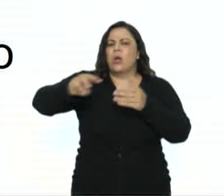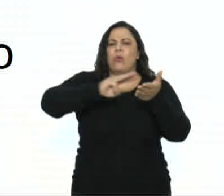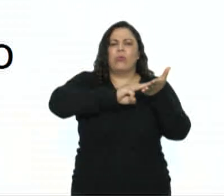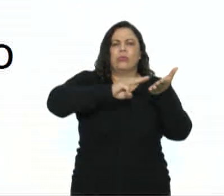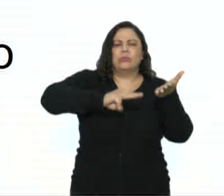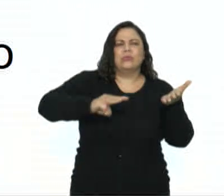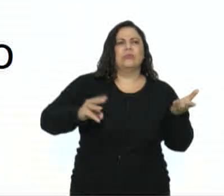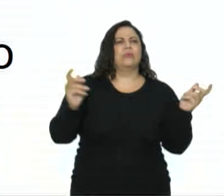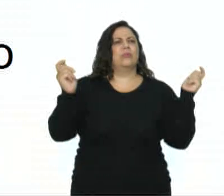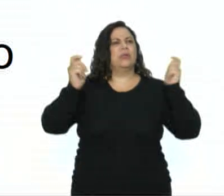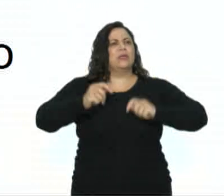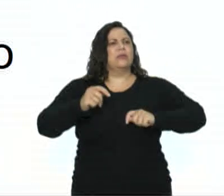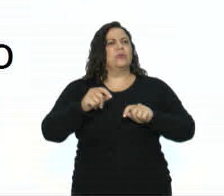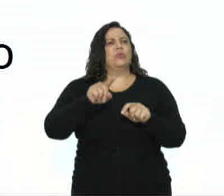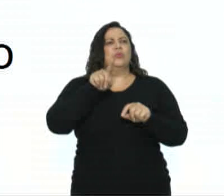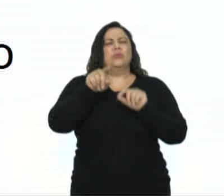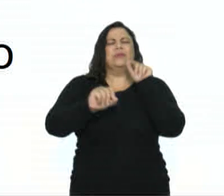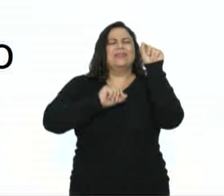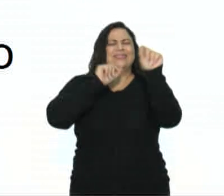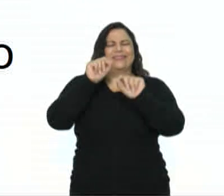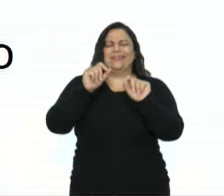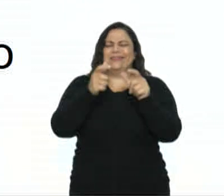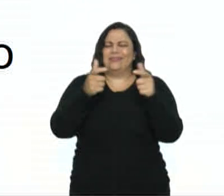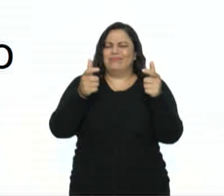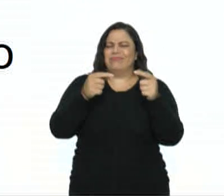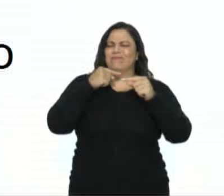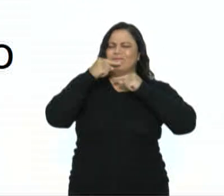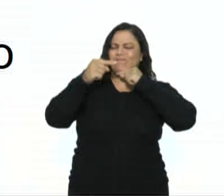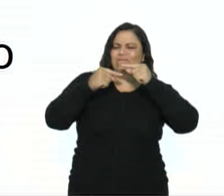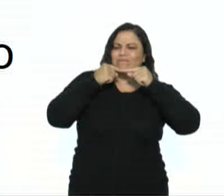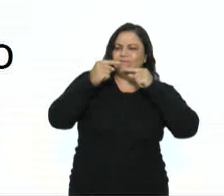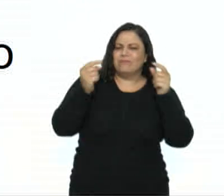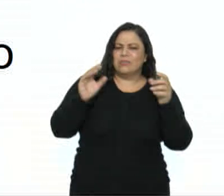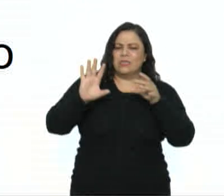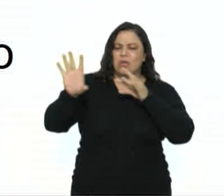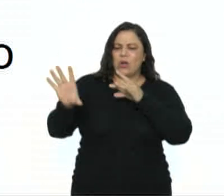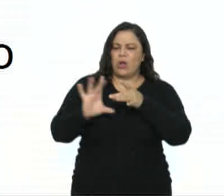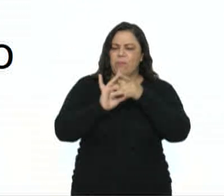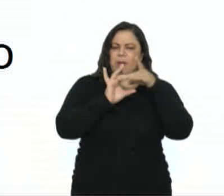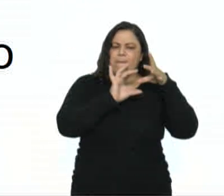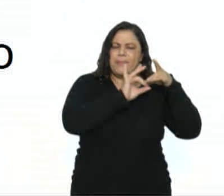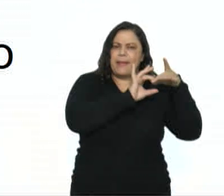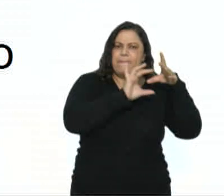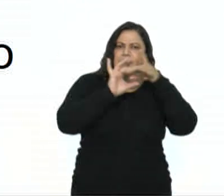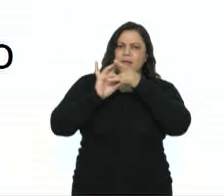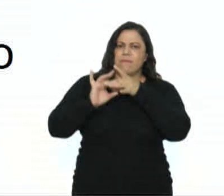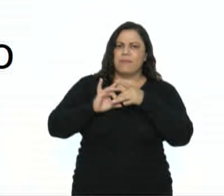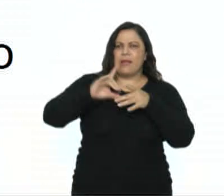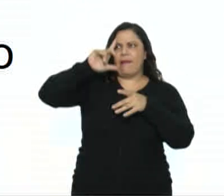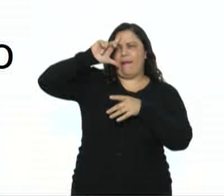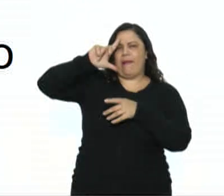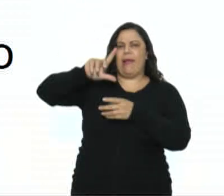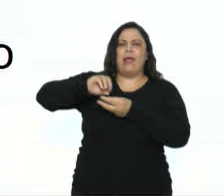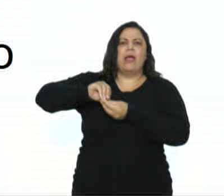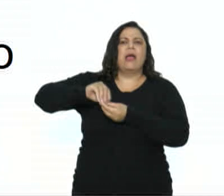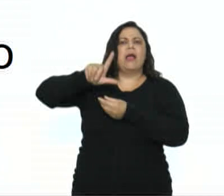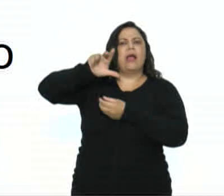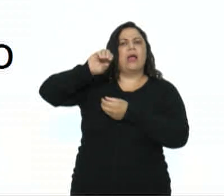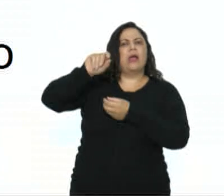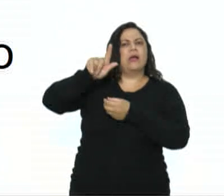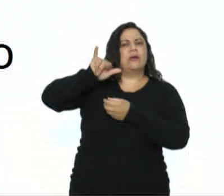número de preceitos de que se compõe a lógica, julguei que me bastariam os